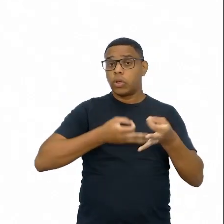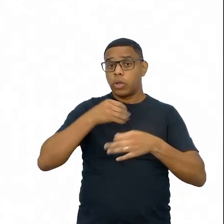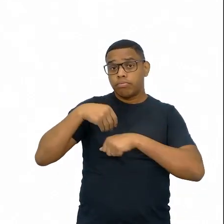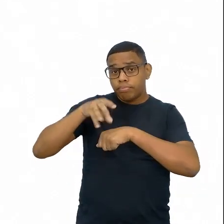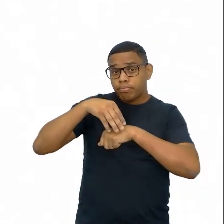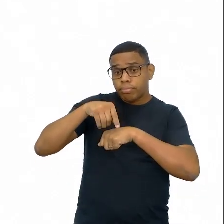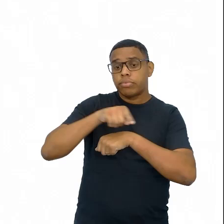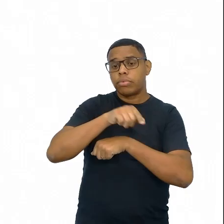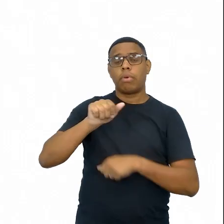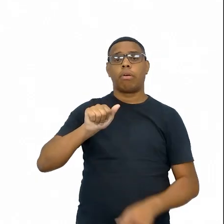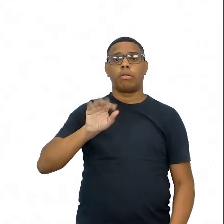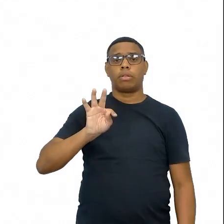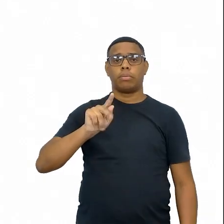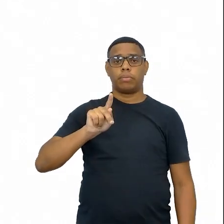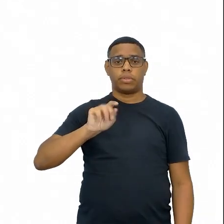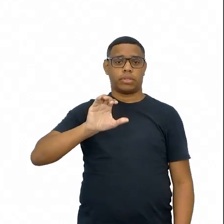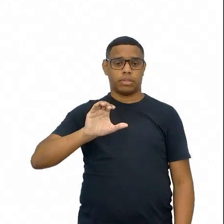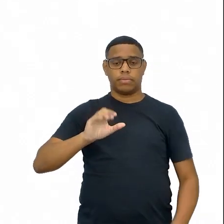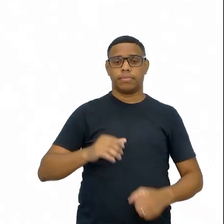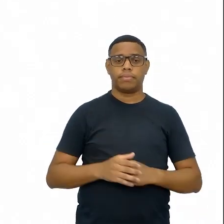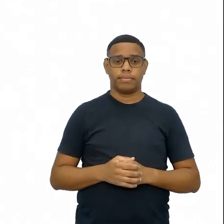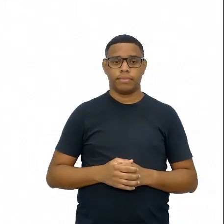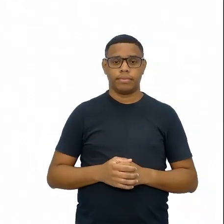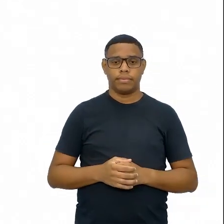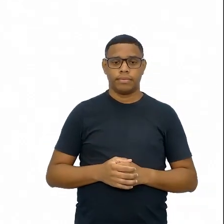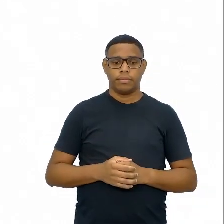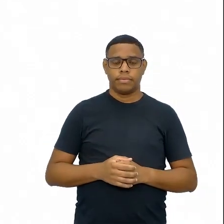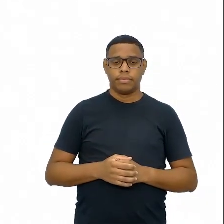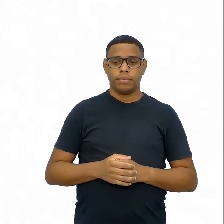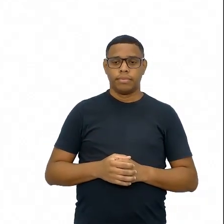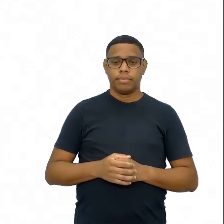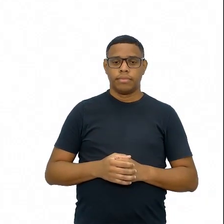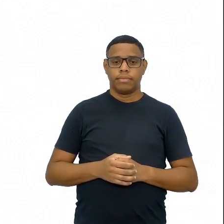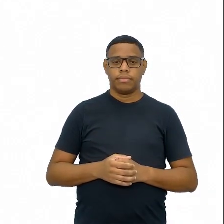sugestão para a TPC.